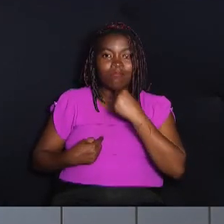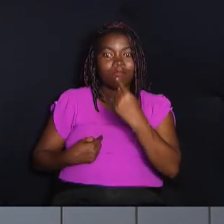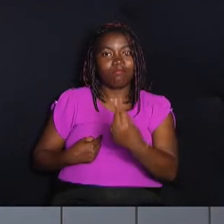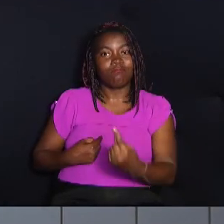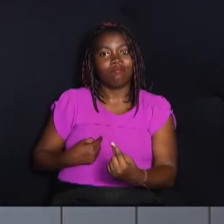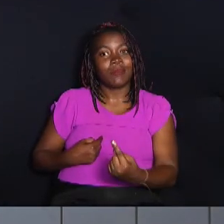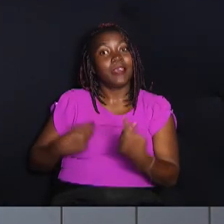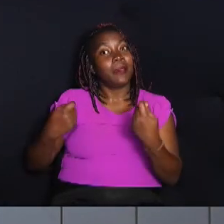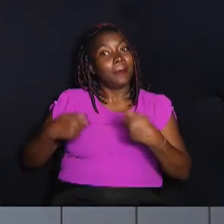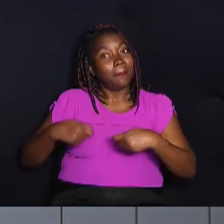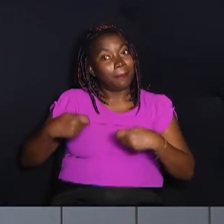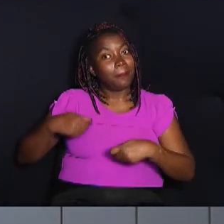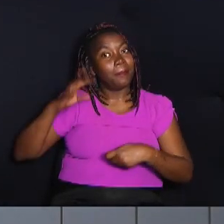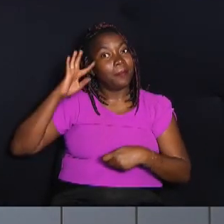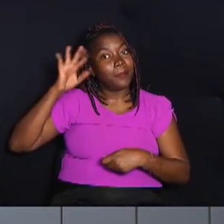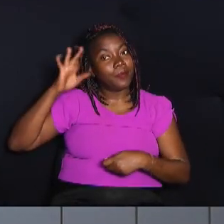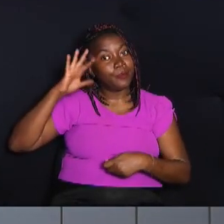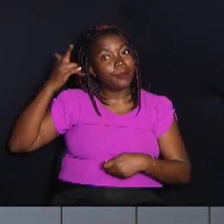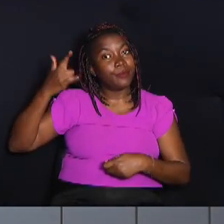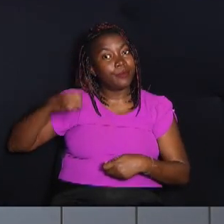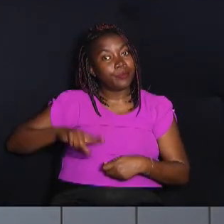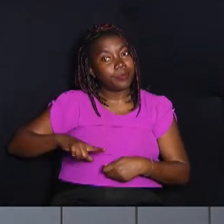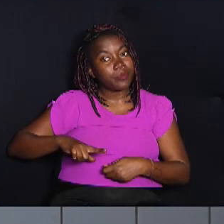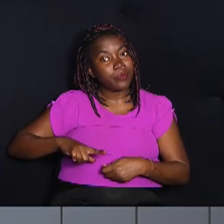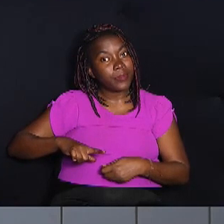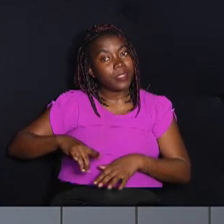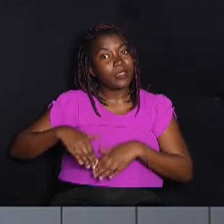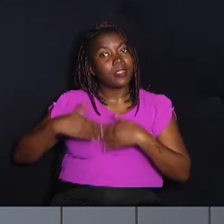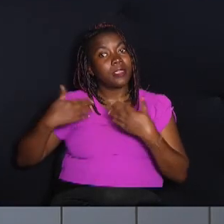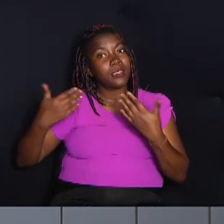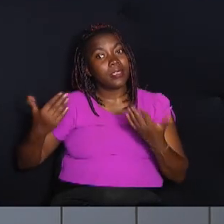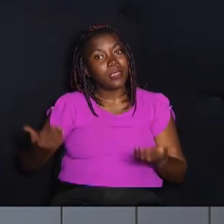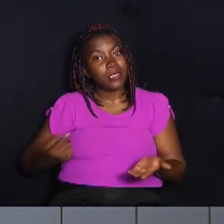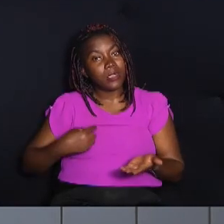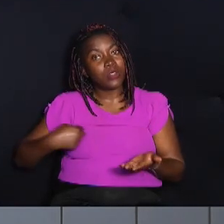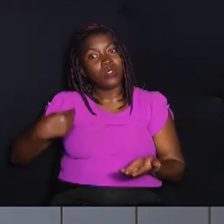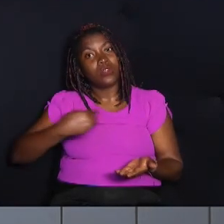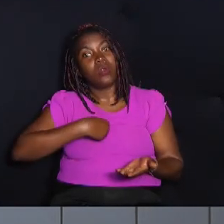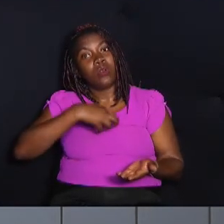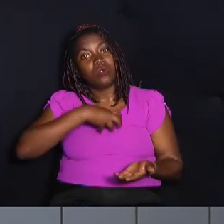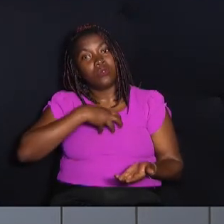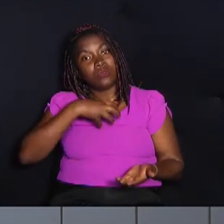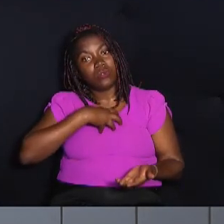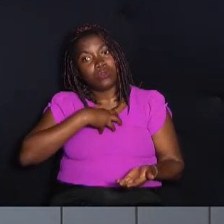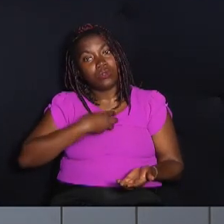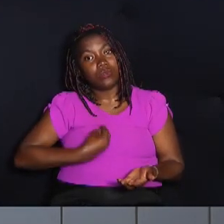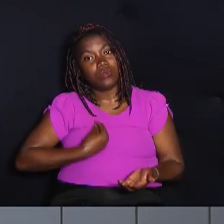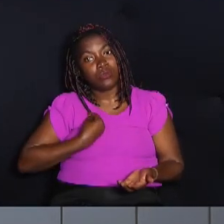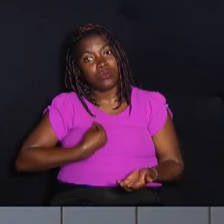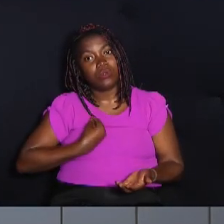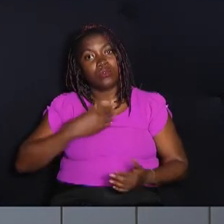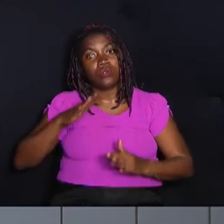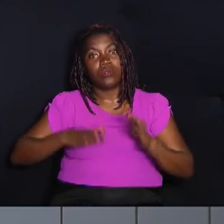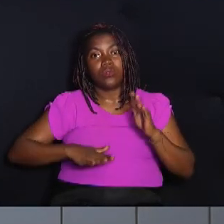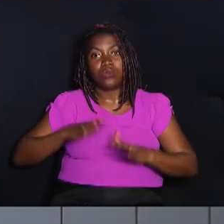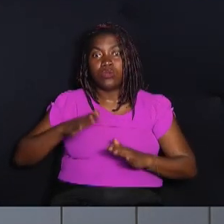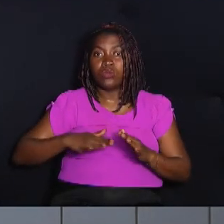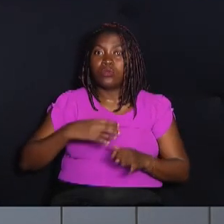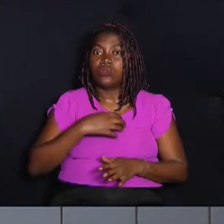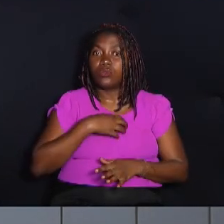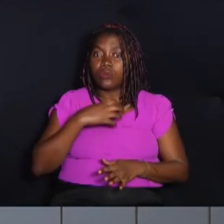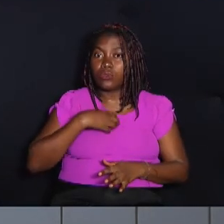precisamos repensar. Né? Então, o nosso modo de vida, talvez seja o momento da gente